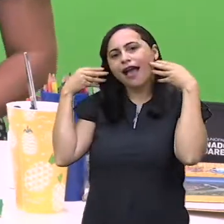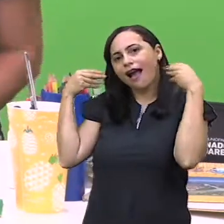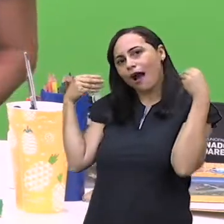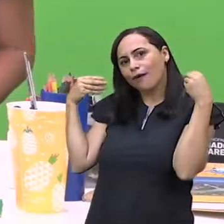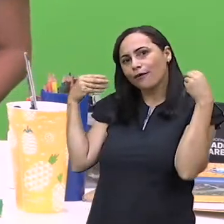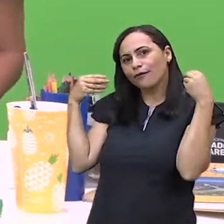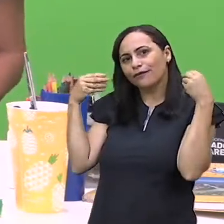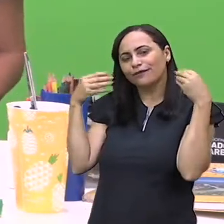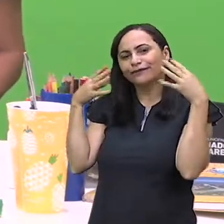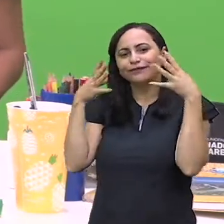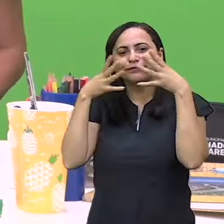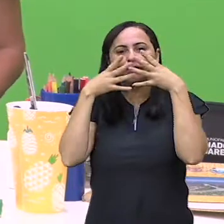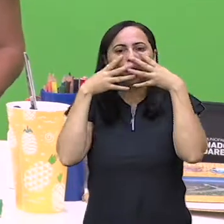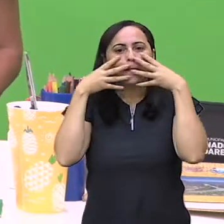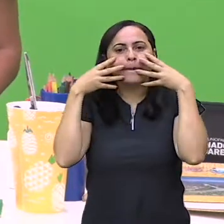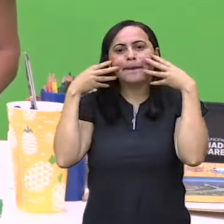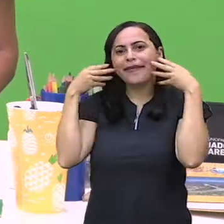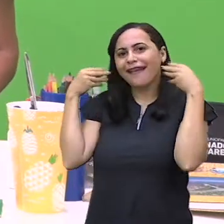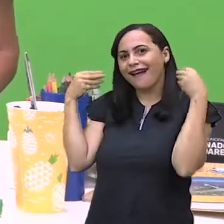Miau,